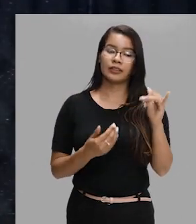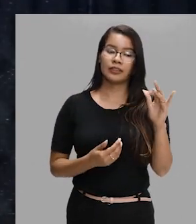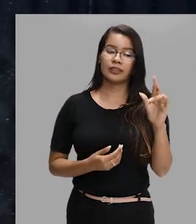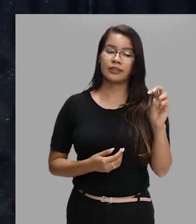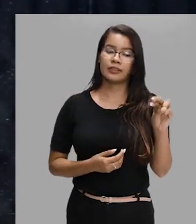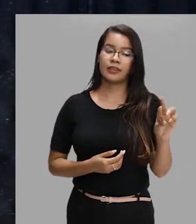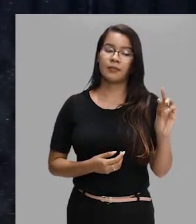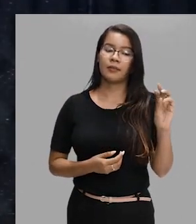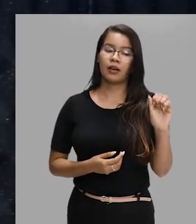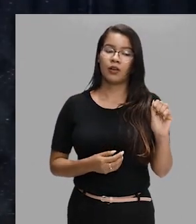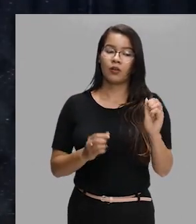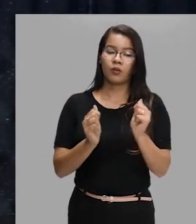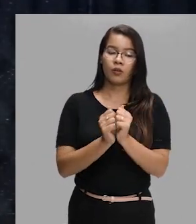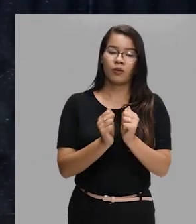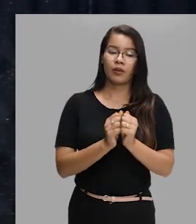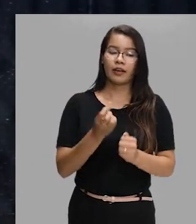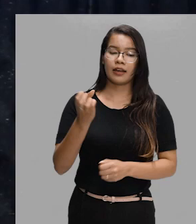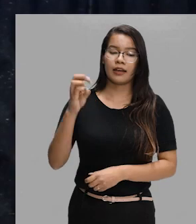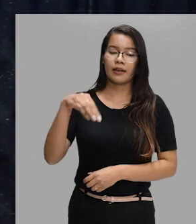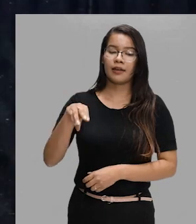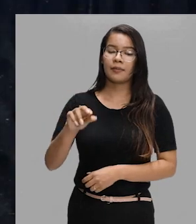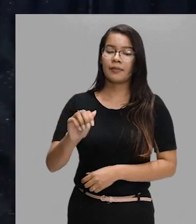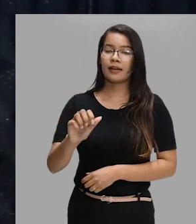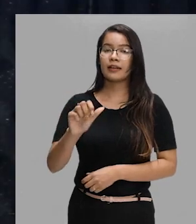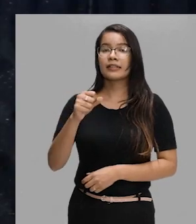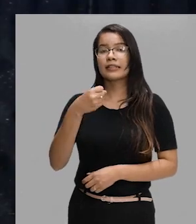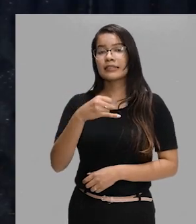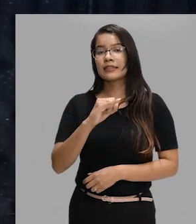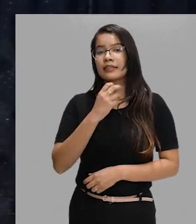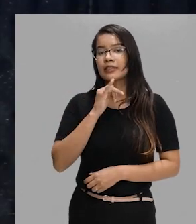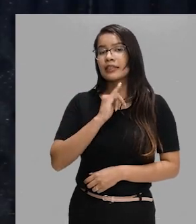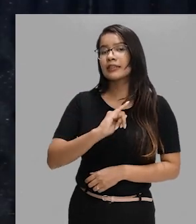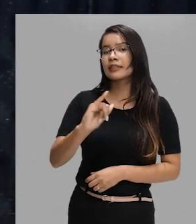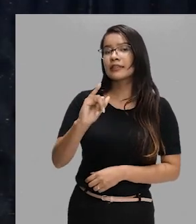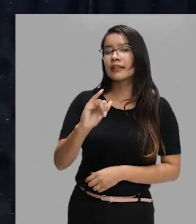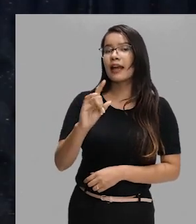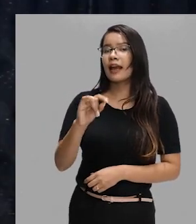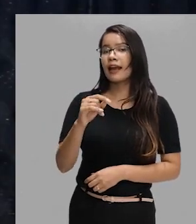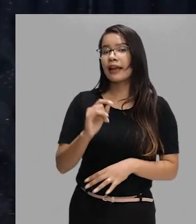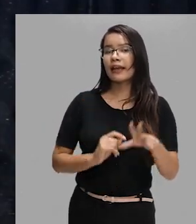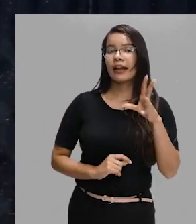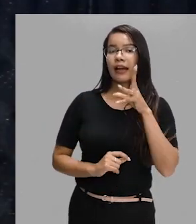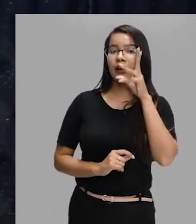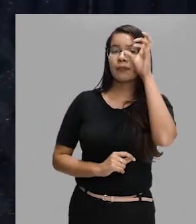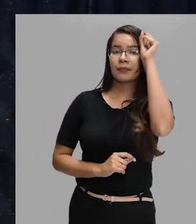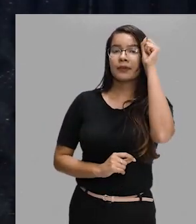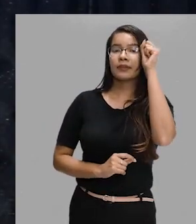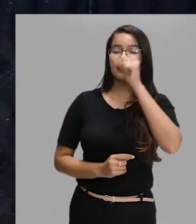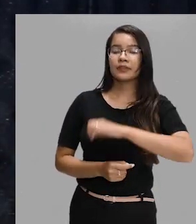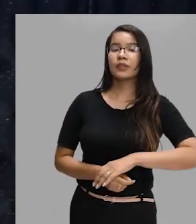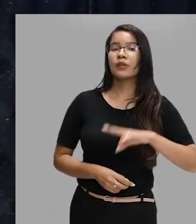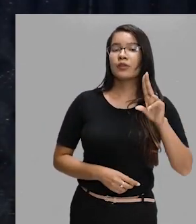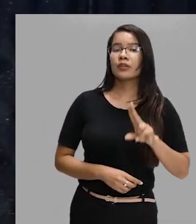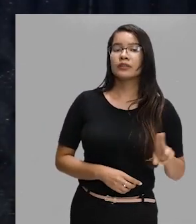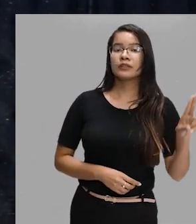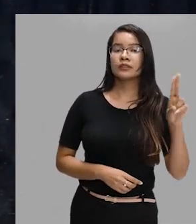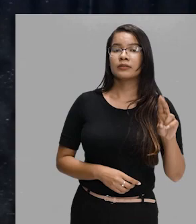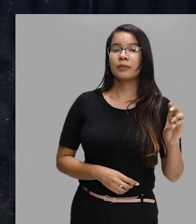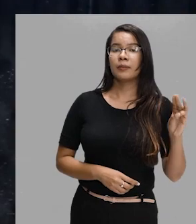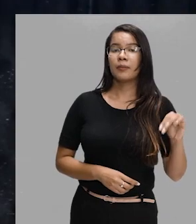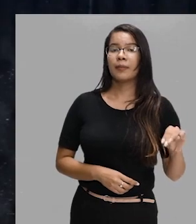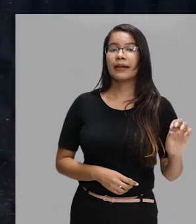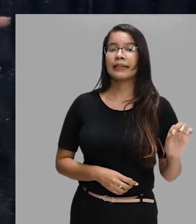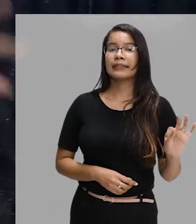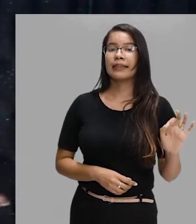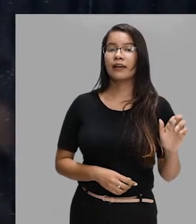a ema. Se ele dissesse assim, ela era uma ema, aí ele estava dizendo que ela era rápida como a ema, usando uma metáfora, tá? Então